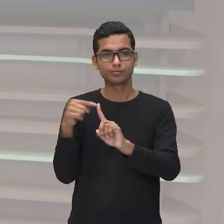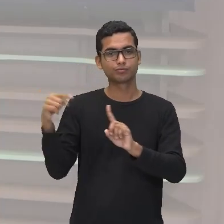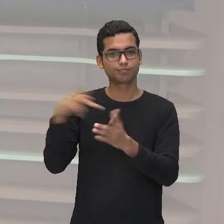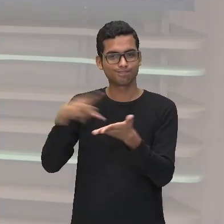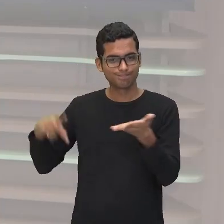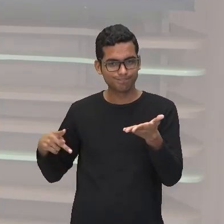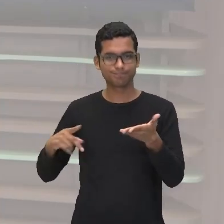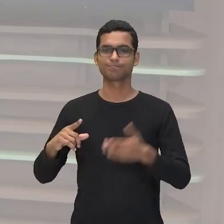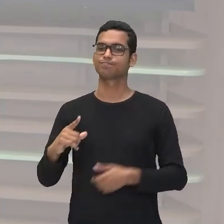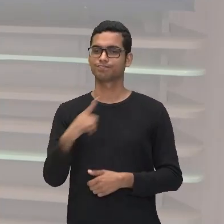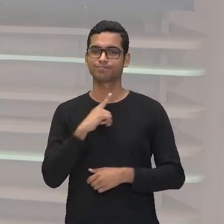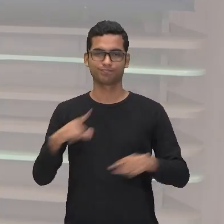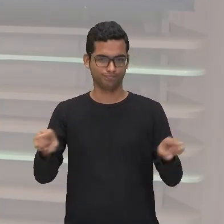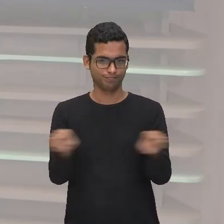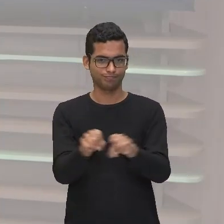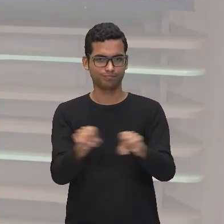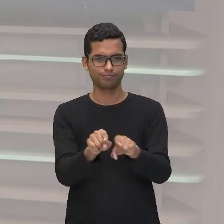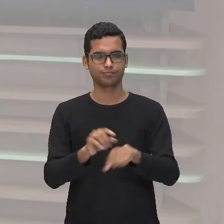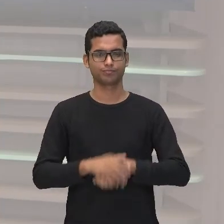Na sua...